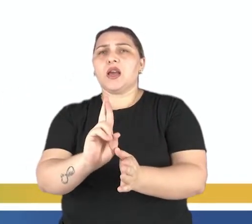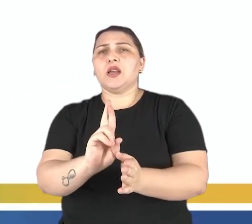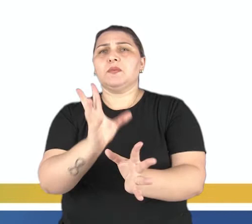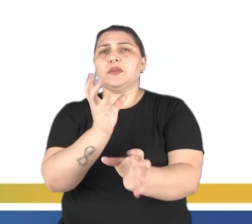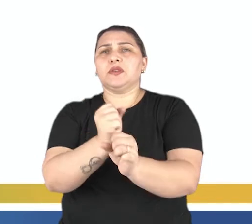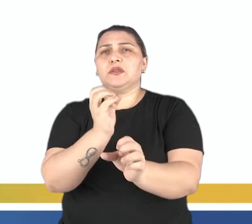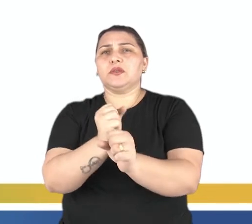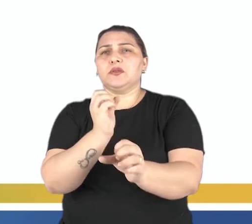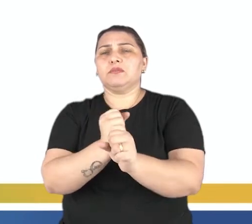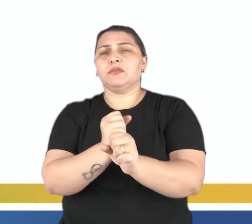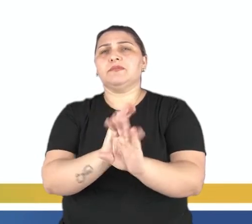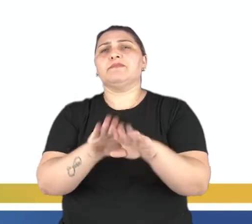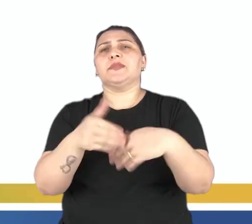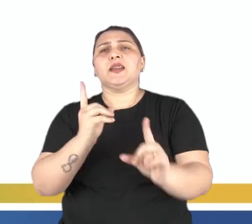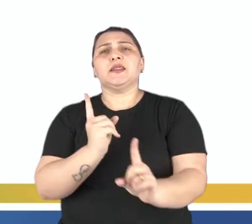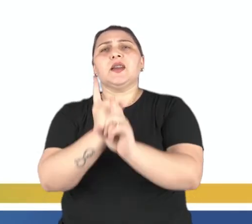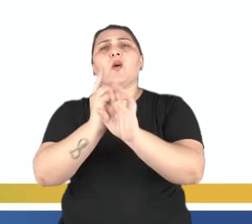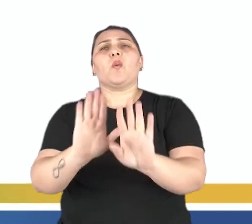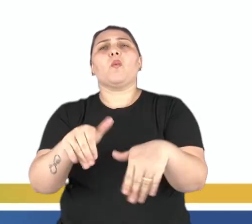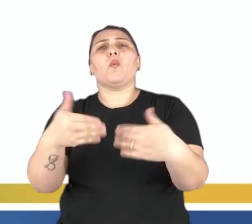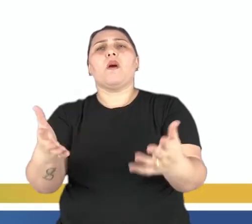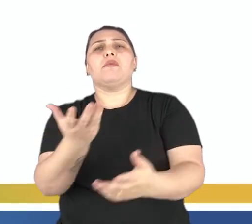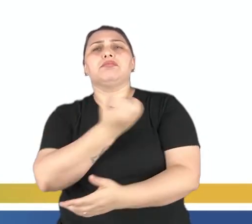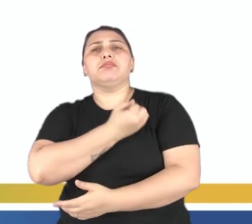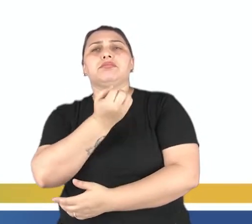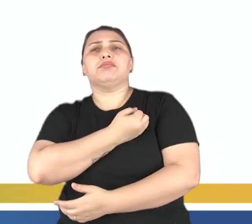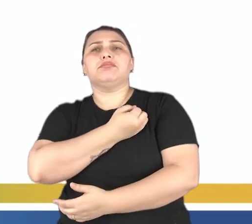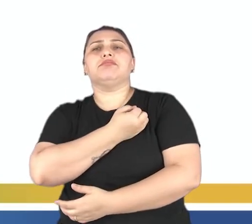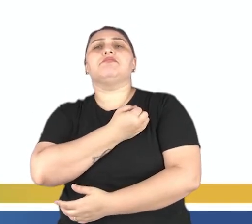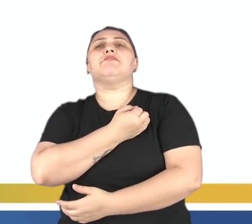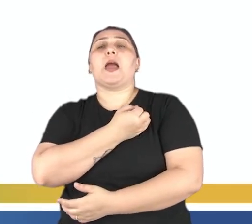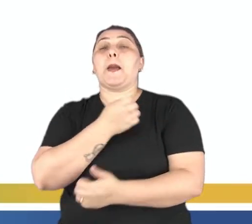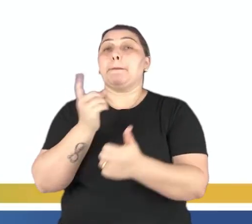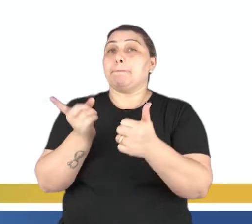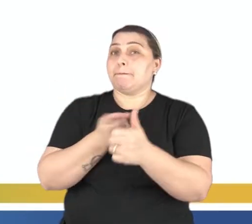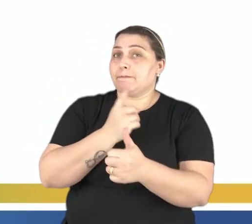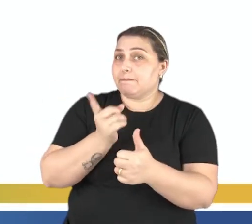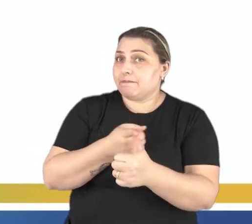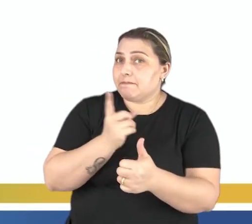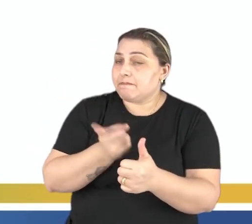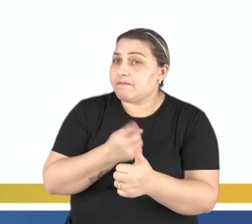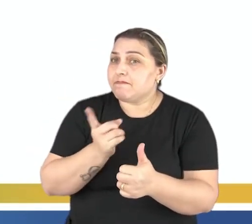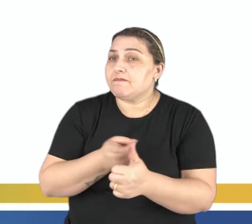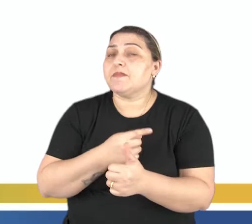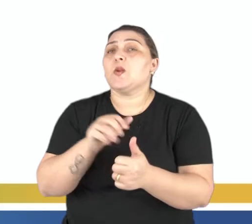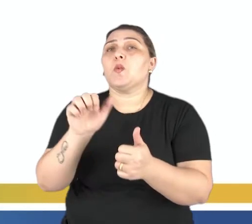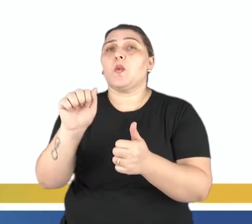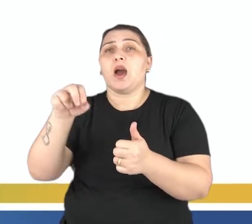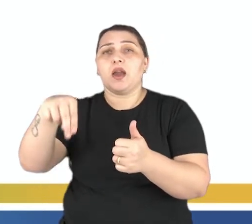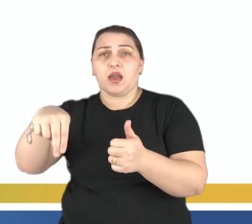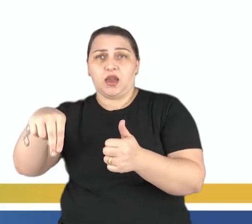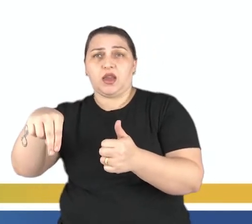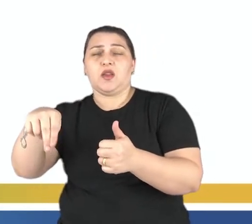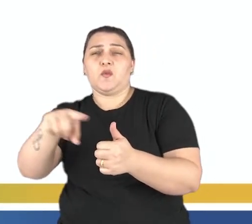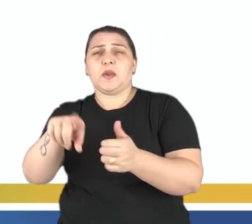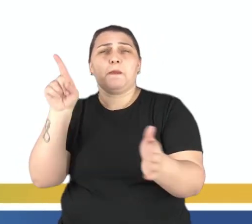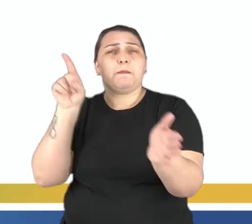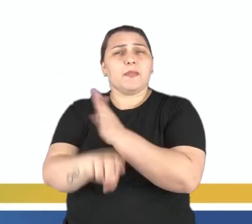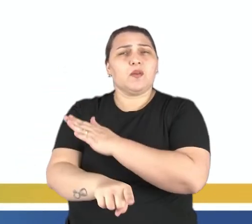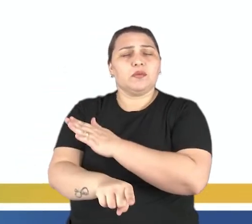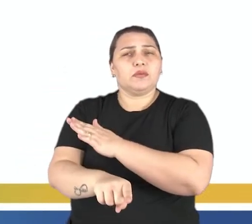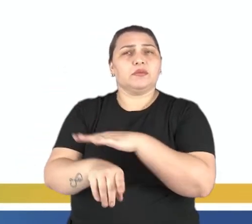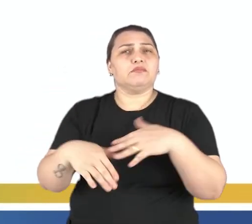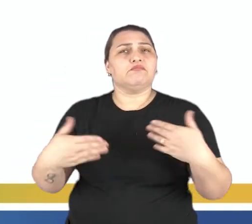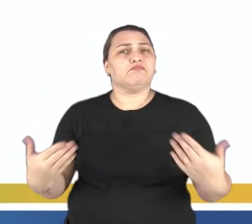essa soma? Para eu descobrir logo essa soma? Devo primeiramente descobrir esse AN. E aí você está me perguntando